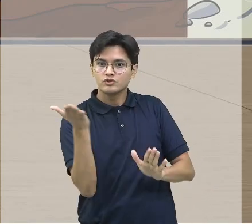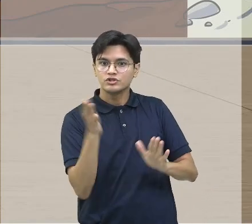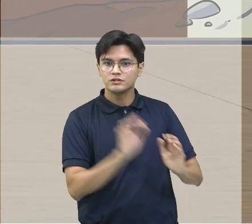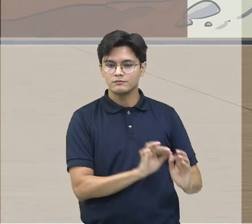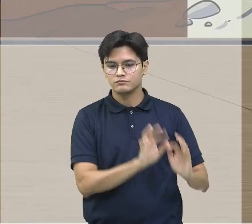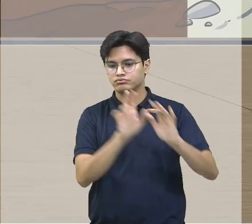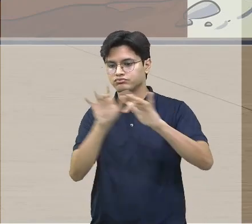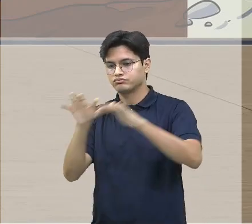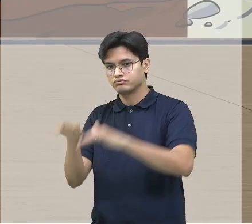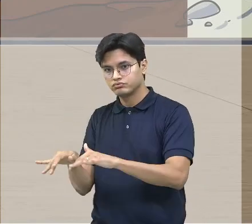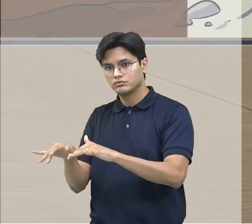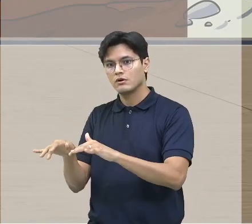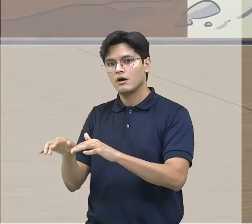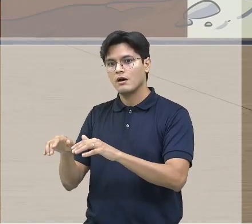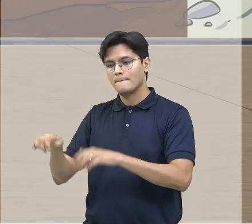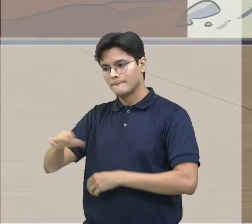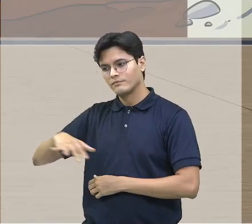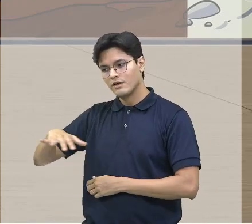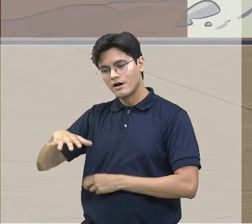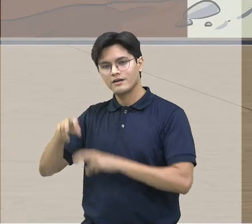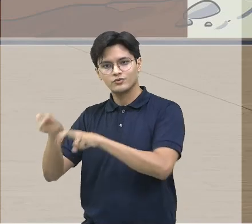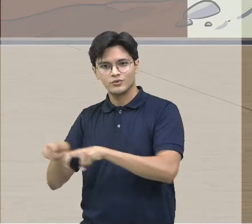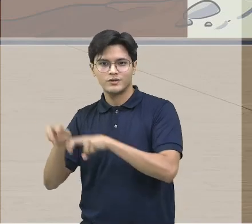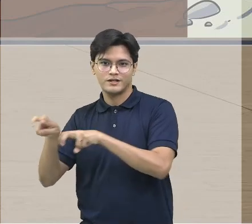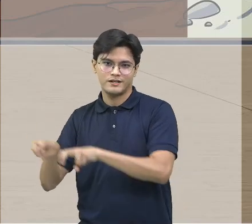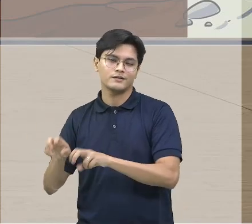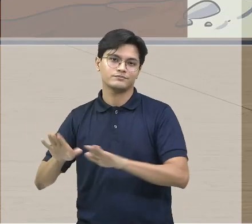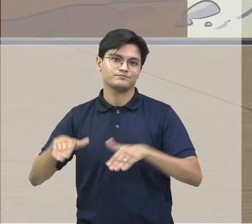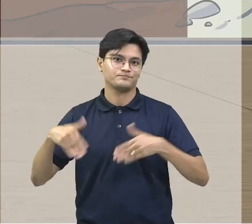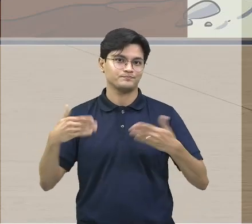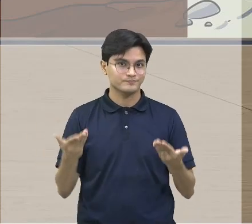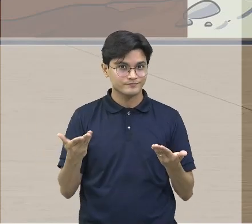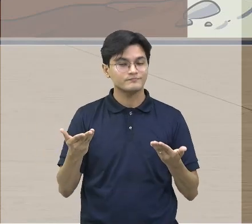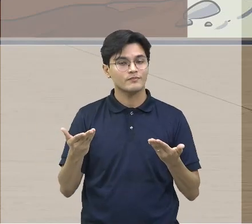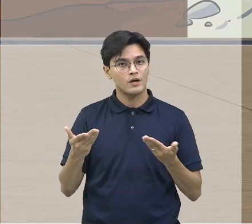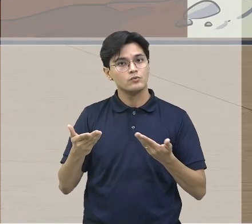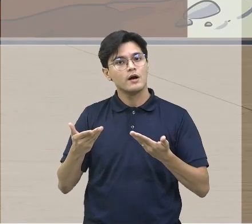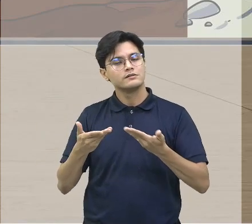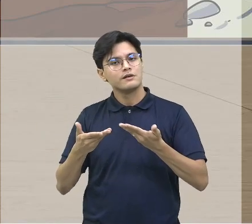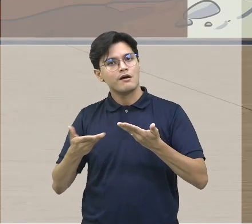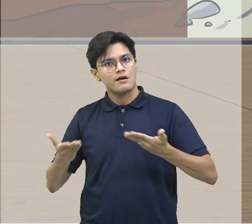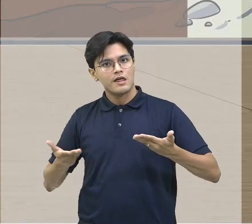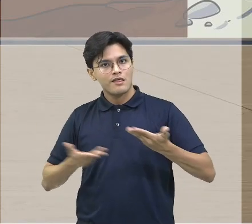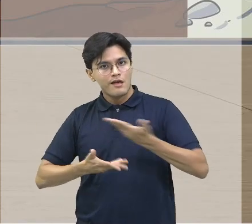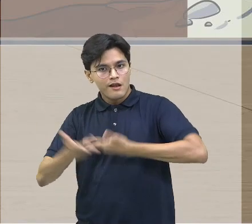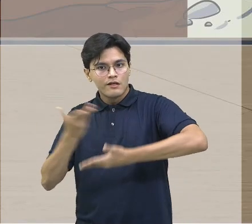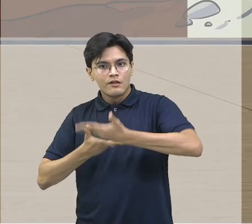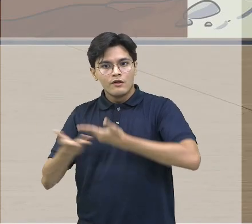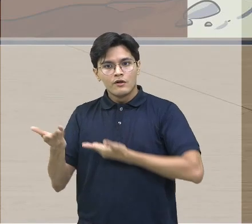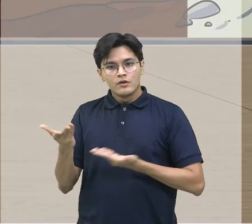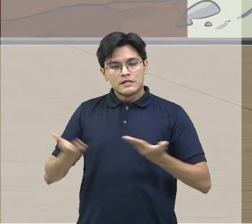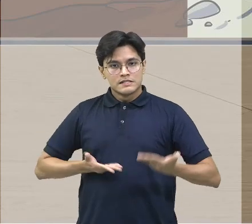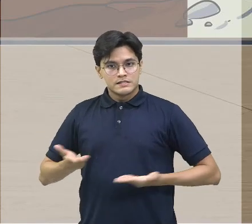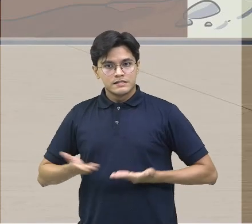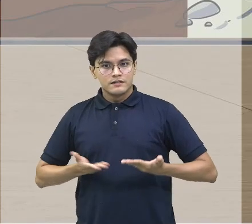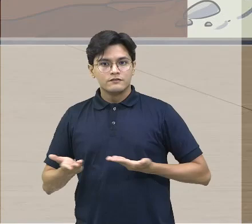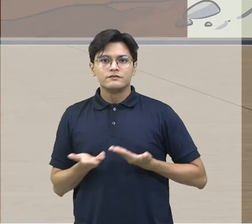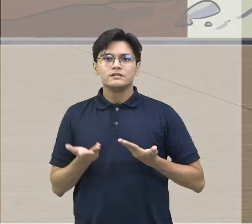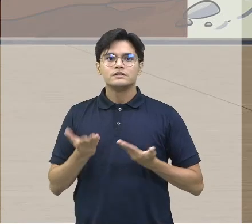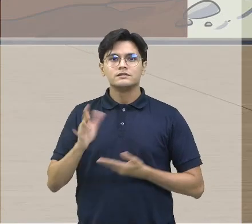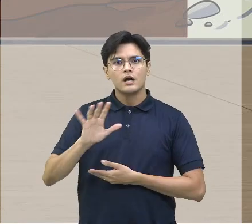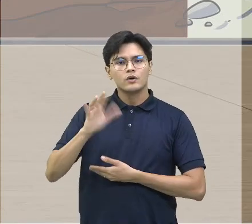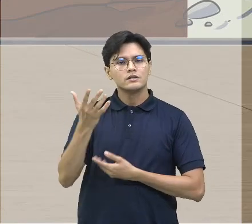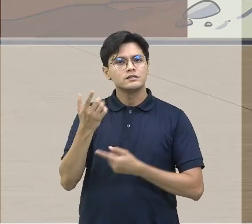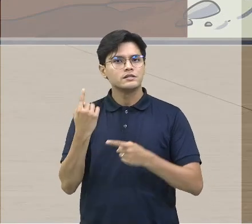se fixando nas terras. Então essas relações servis que a gente acabou de comentar eram estabelecidas justamente por conta desse processo